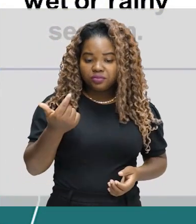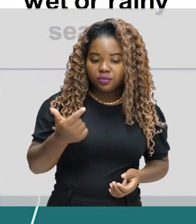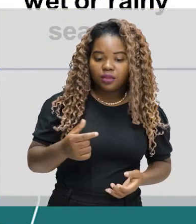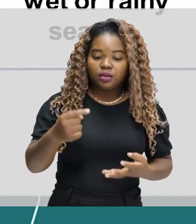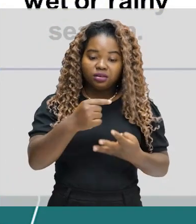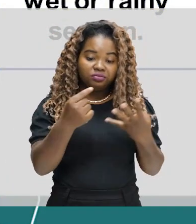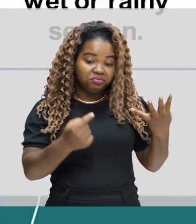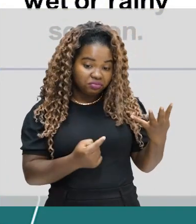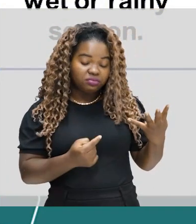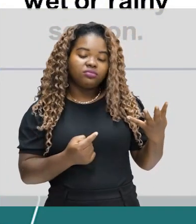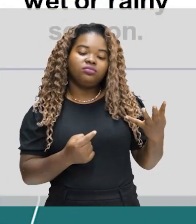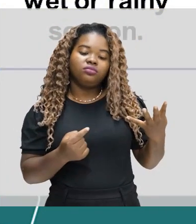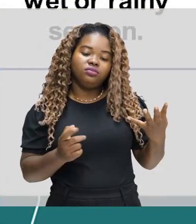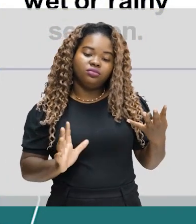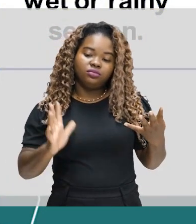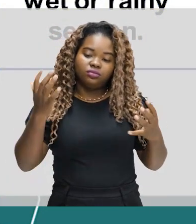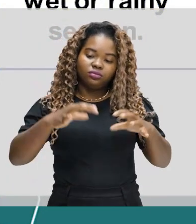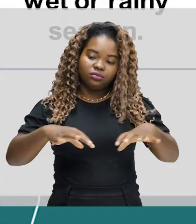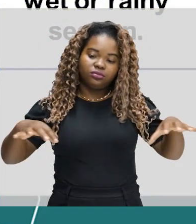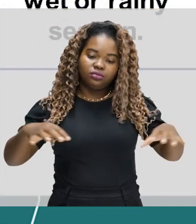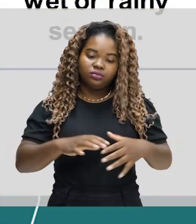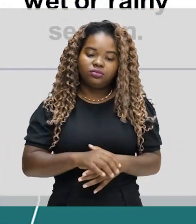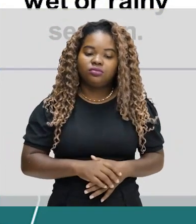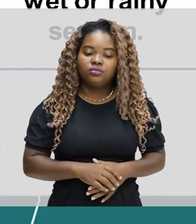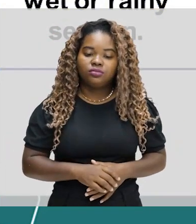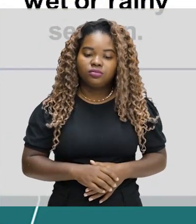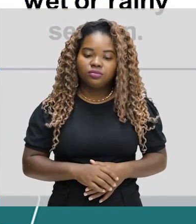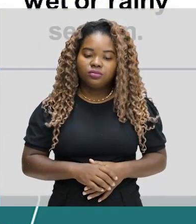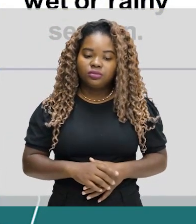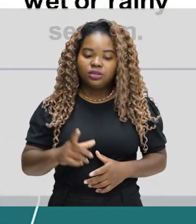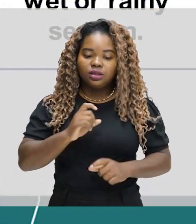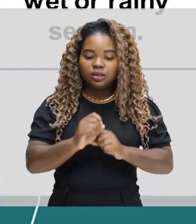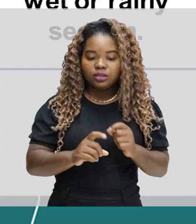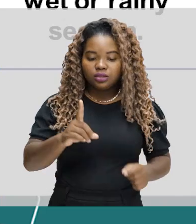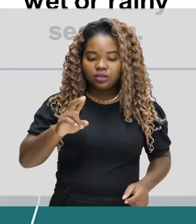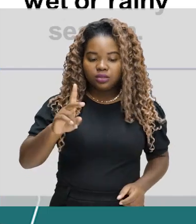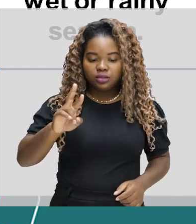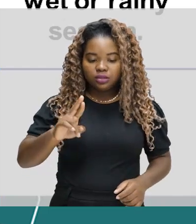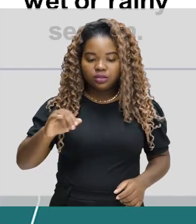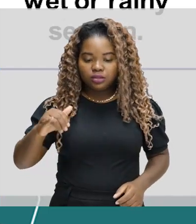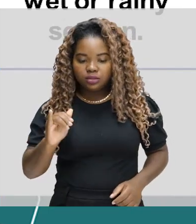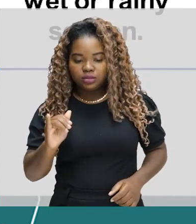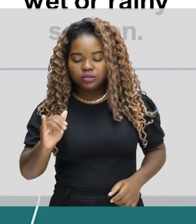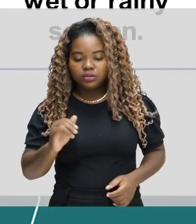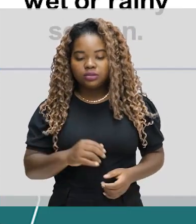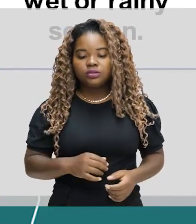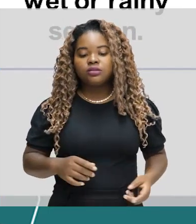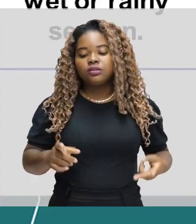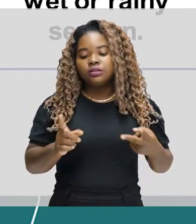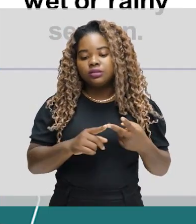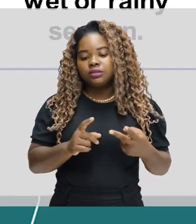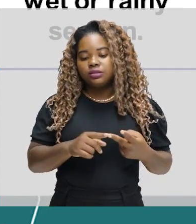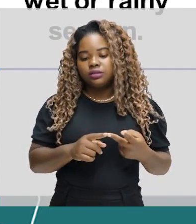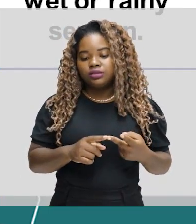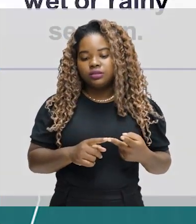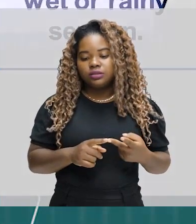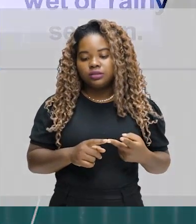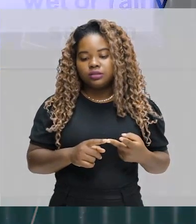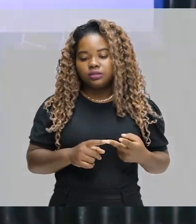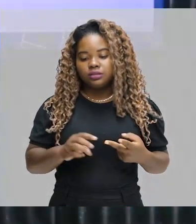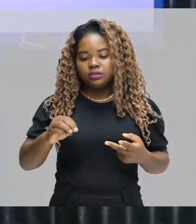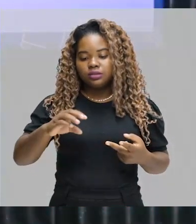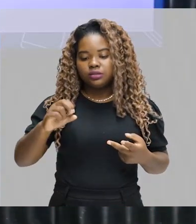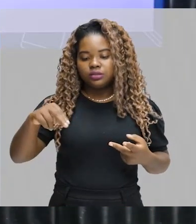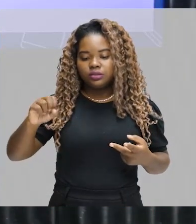as 4 estações divididas, nós normalmente falamos dry season, que é a estação seca, E o raining season,